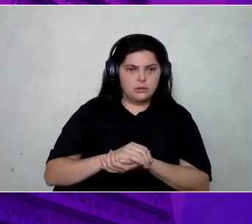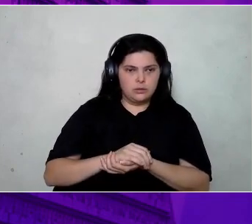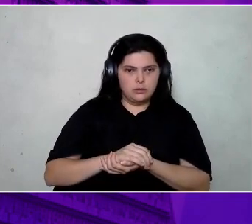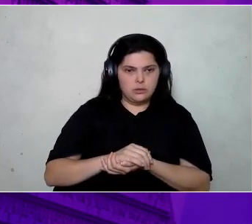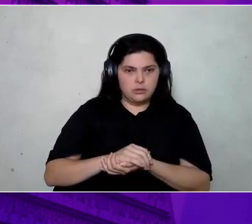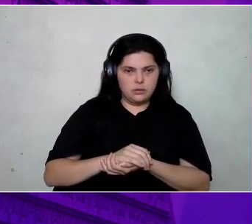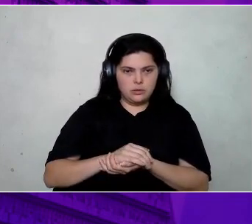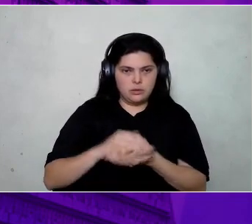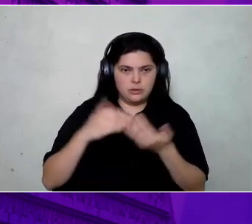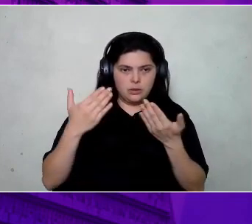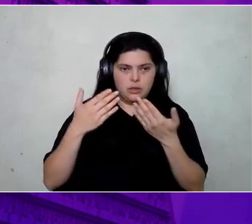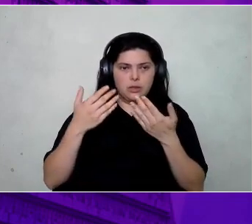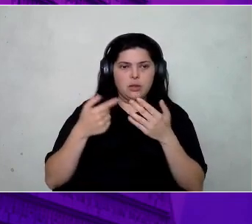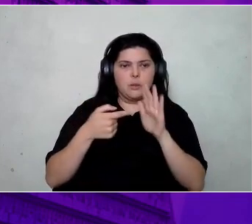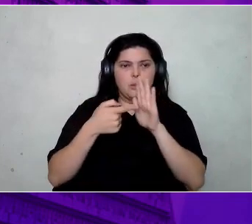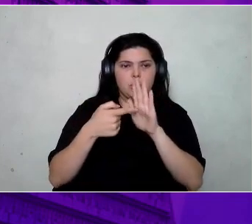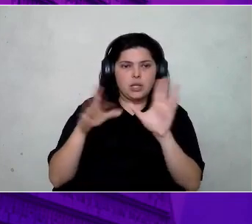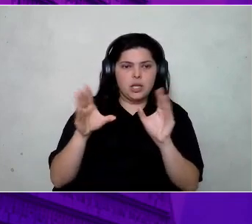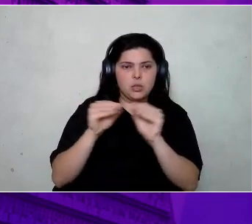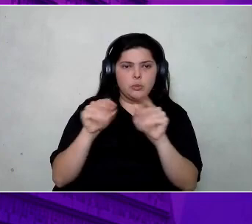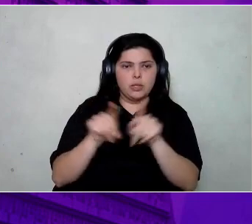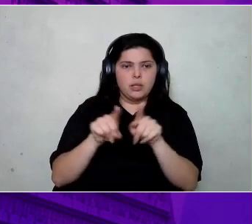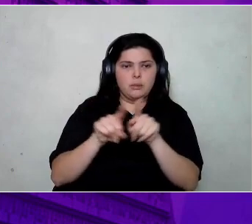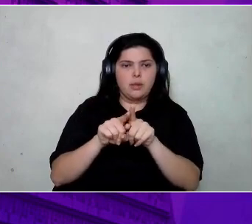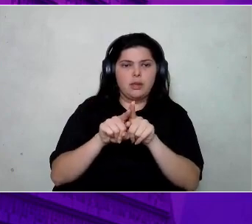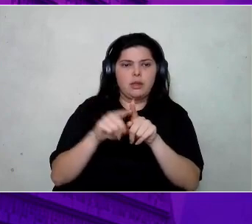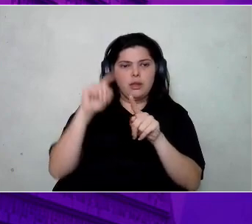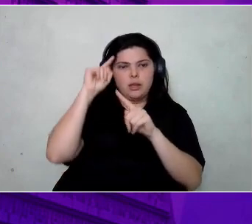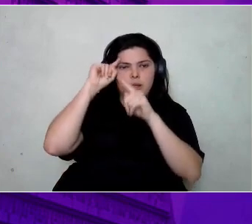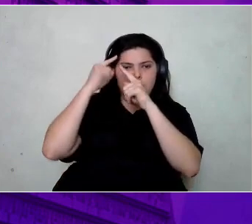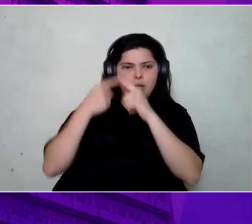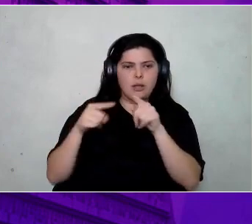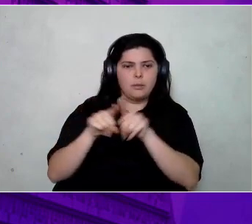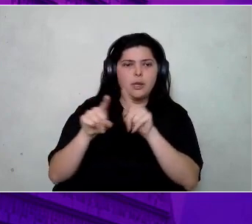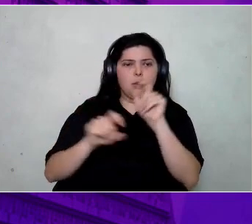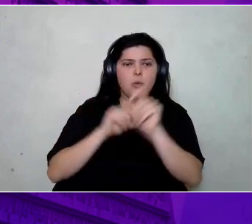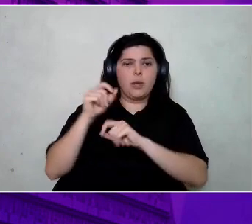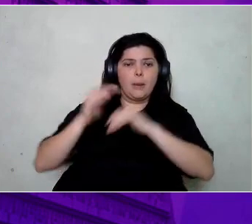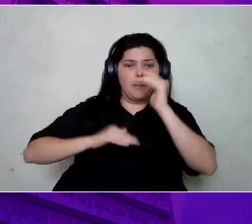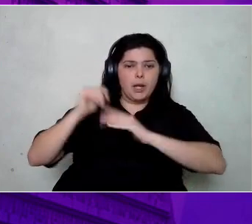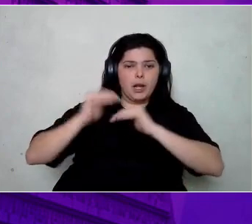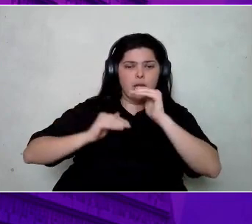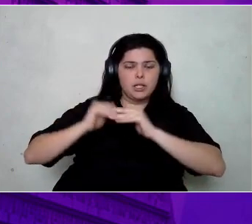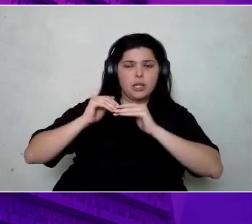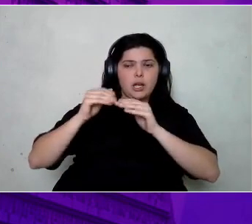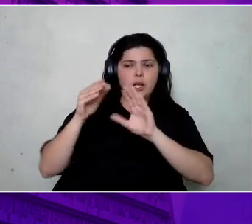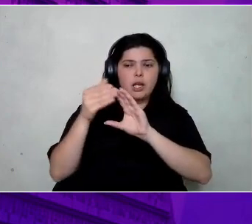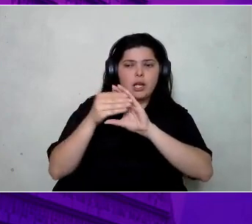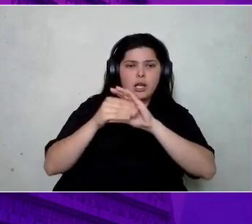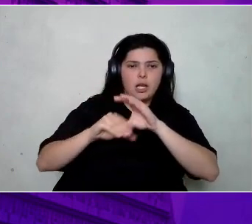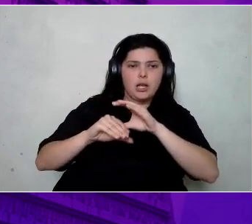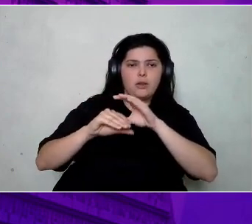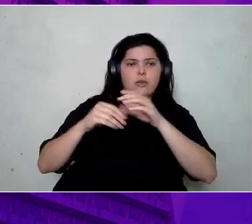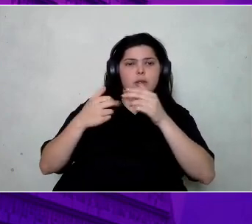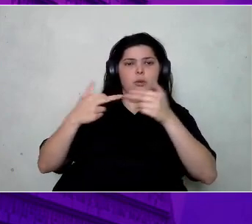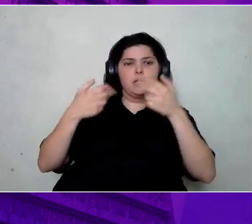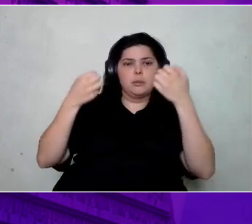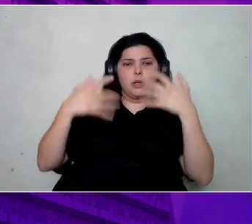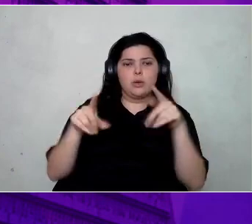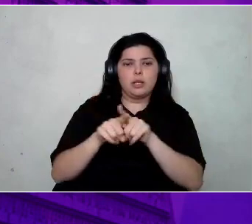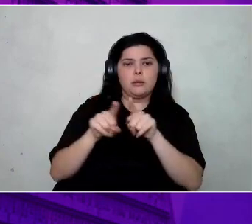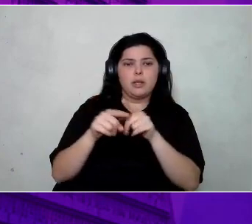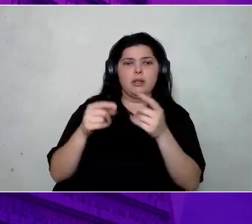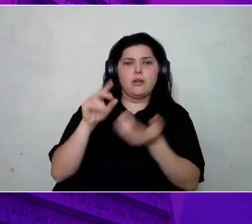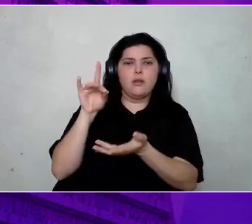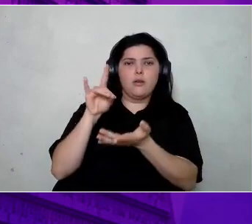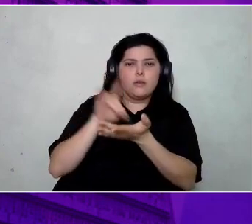Trazer a síntese ali, a linha de raciocínio. Então, na prática, todo o Canvas ele serve, né, para isso que vocês falaram, né, tangibilizar, trazer foco em linha de